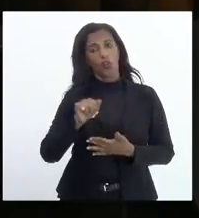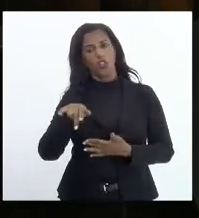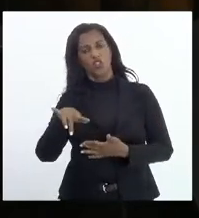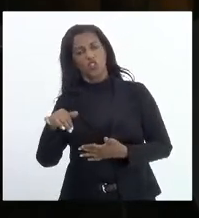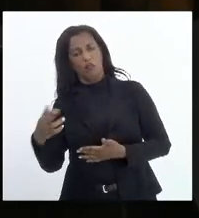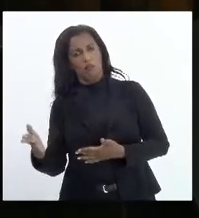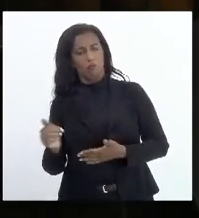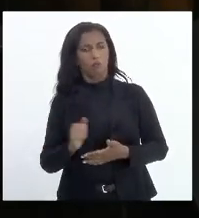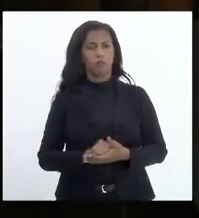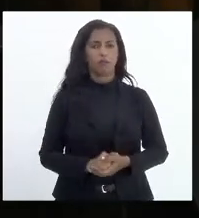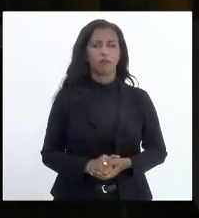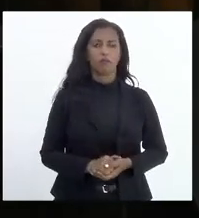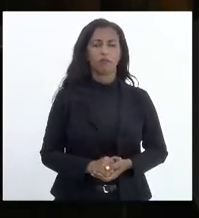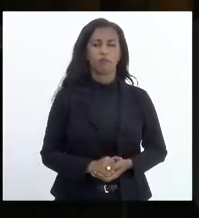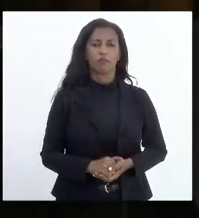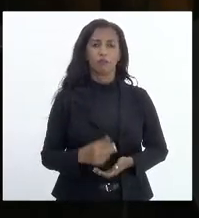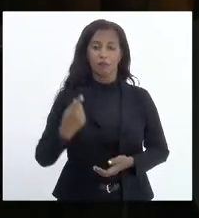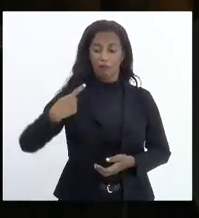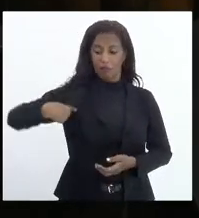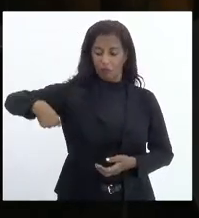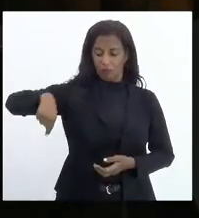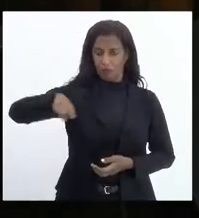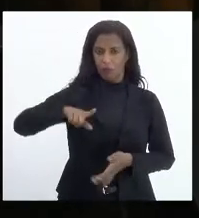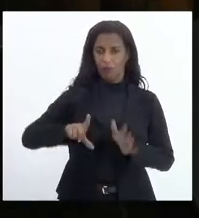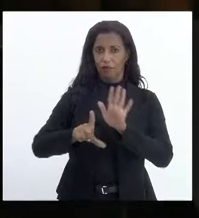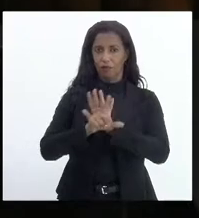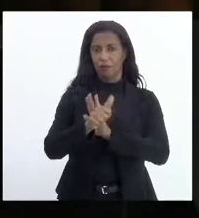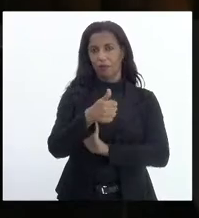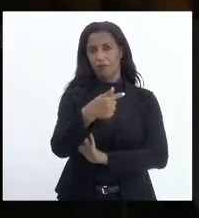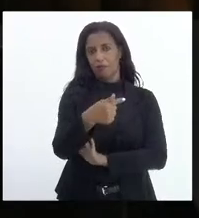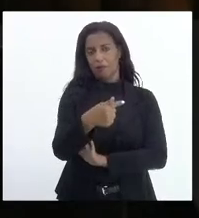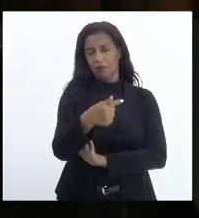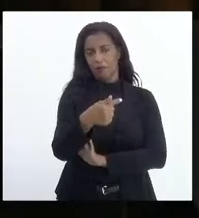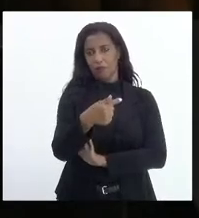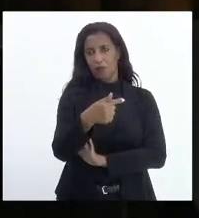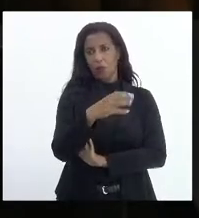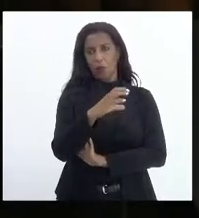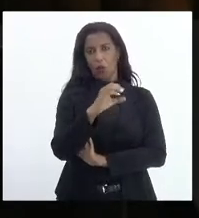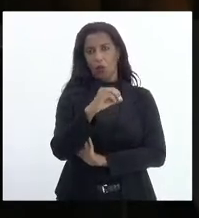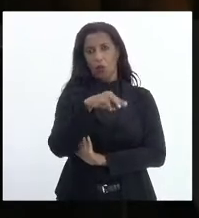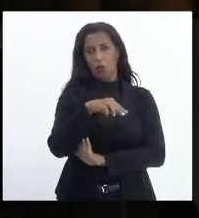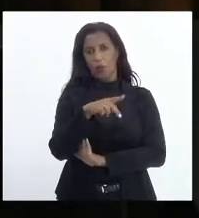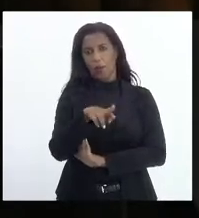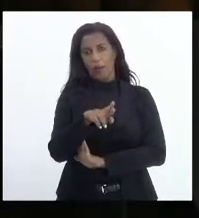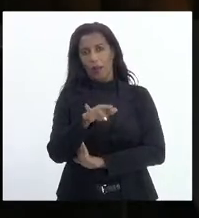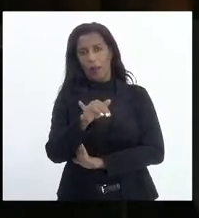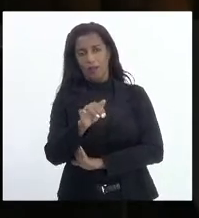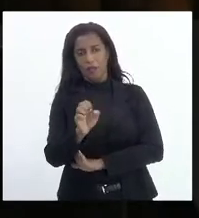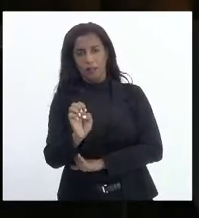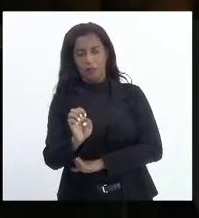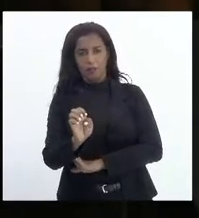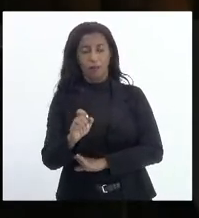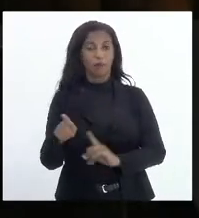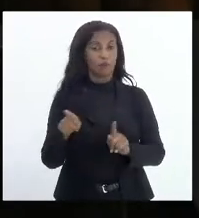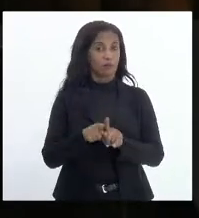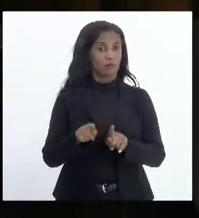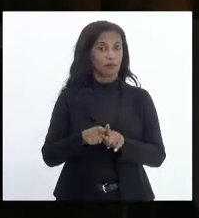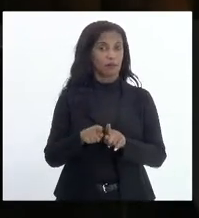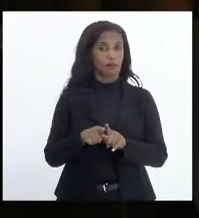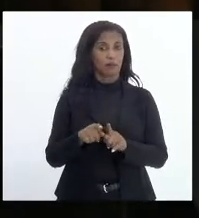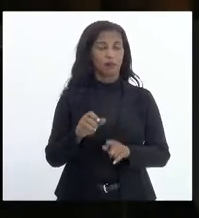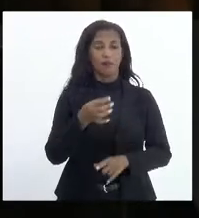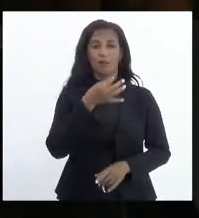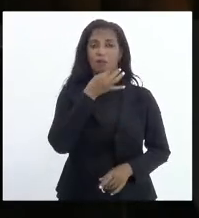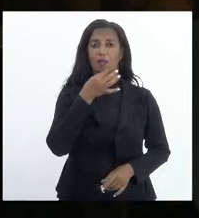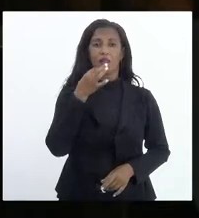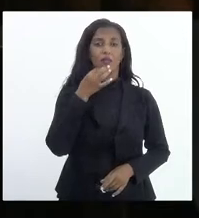fundacional é a nossa lei de 17 do compre se considerando que